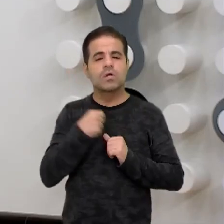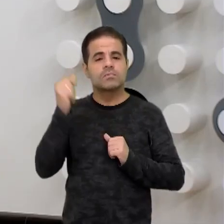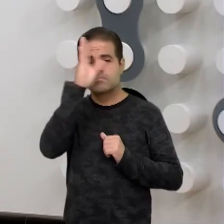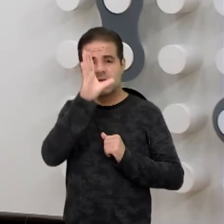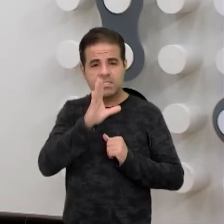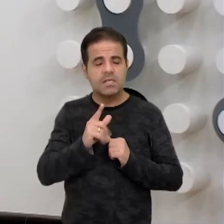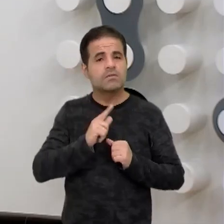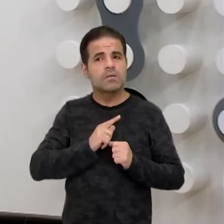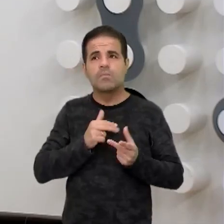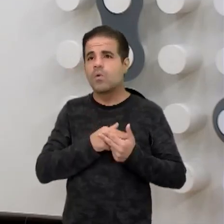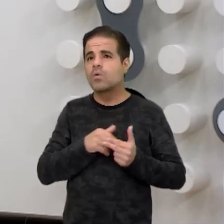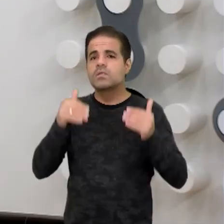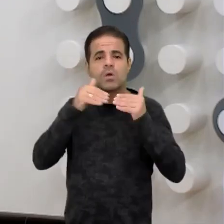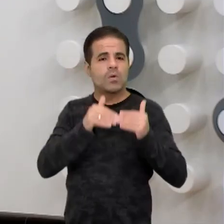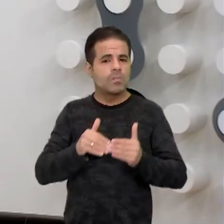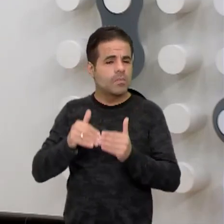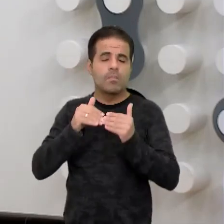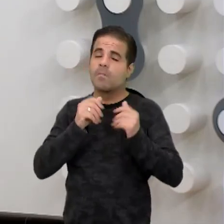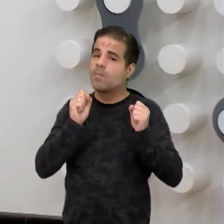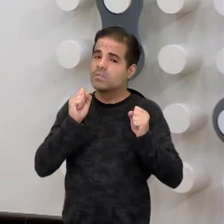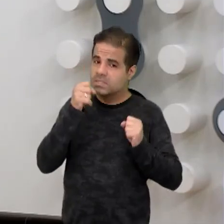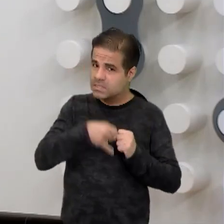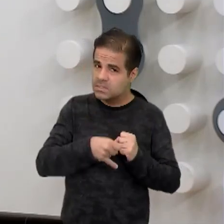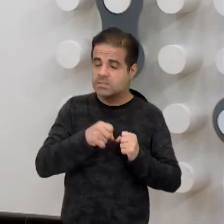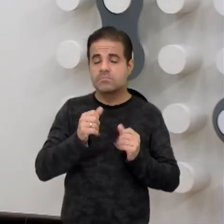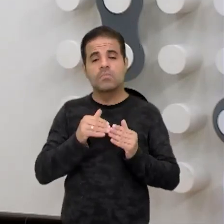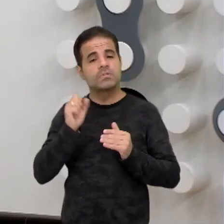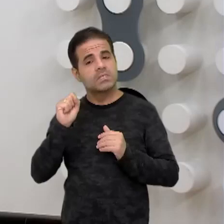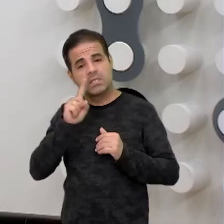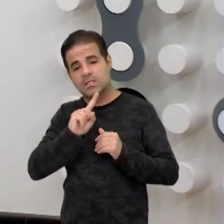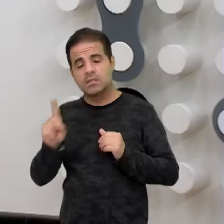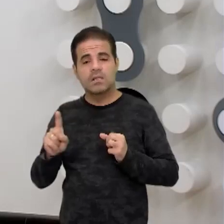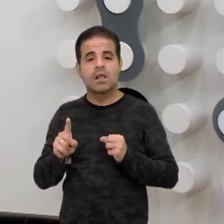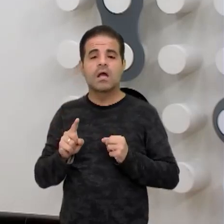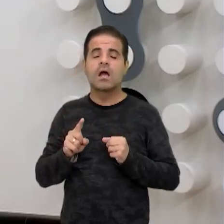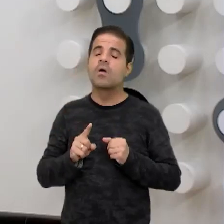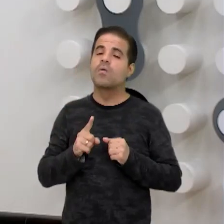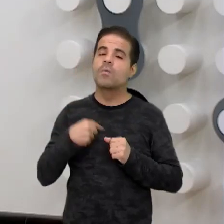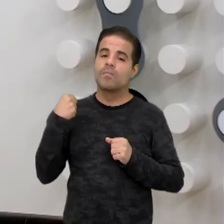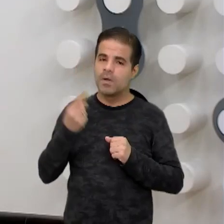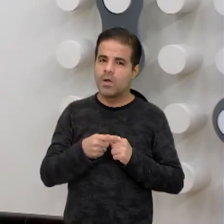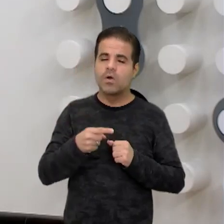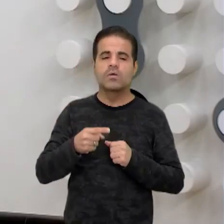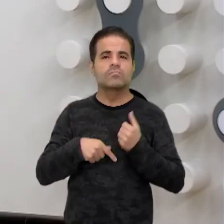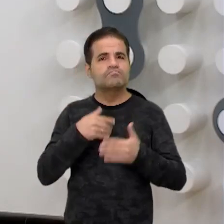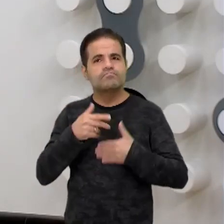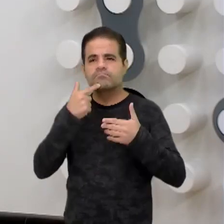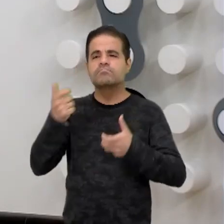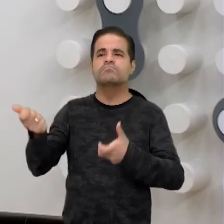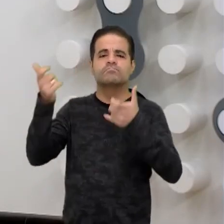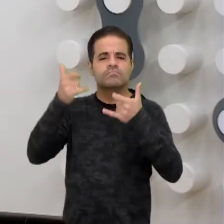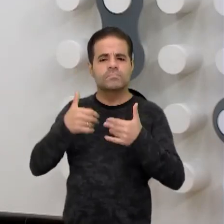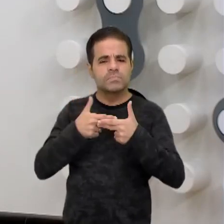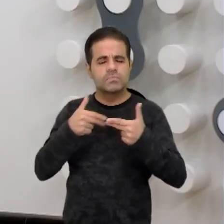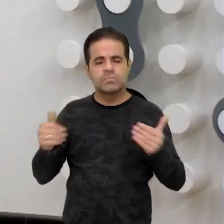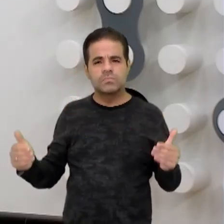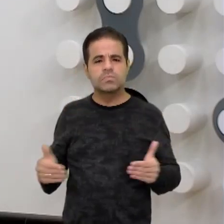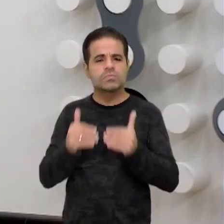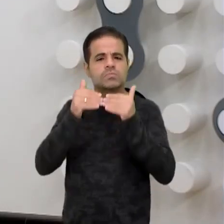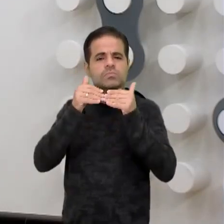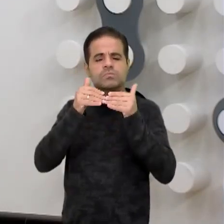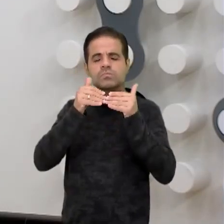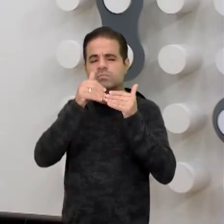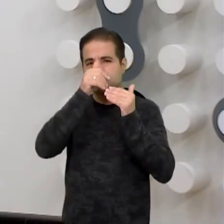brasileiros temos algo em comum? Pode ser que sim, pode ser que não, né? Mas quando a gente diz que esse algo em comum, a gente